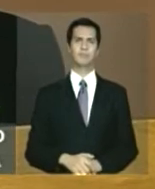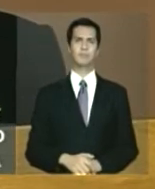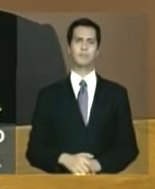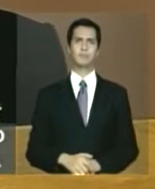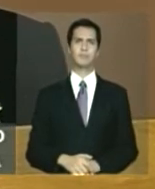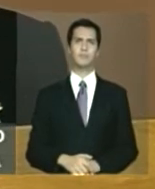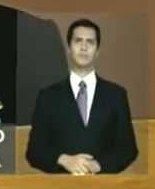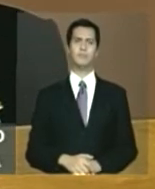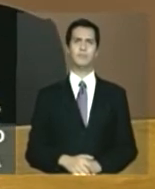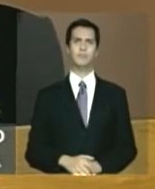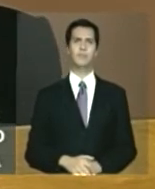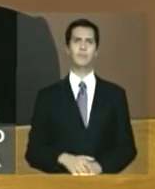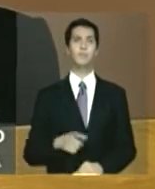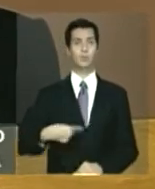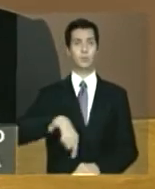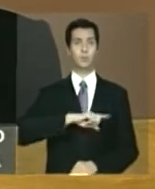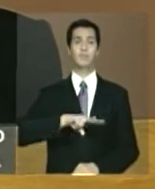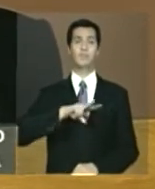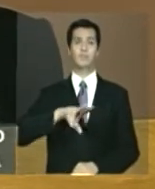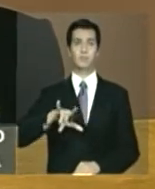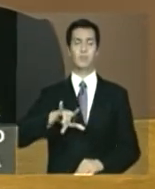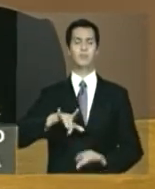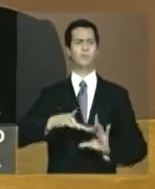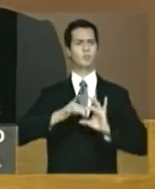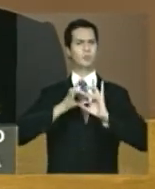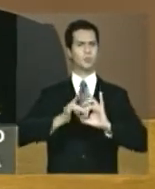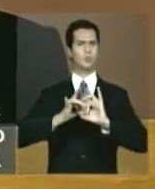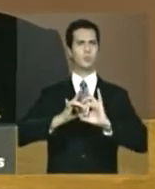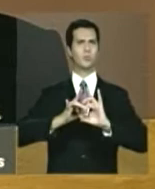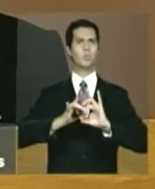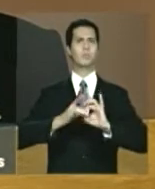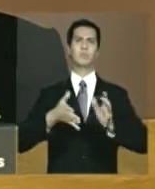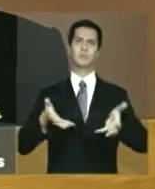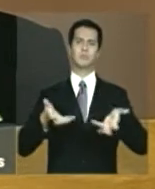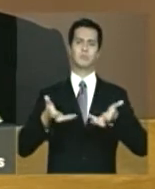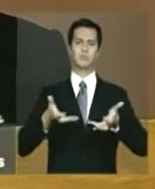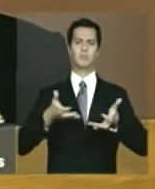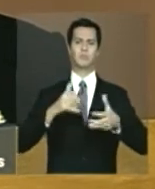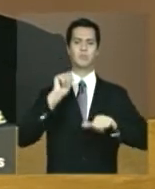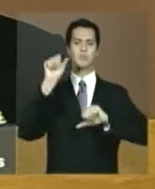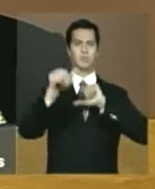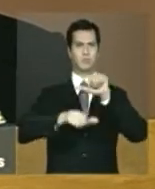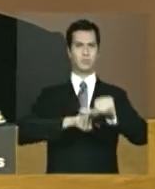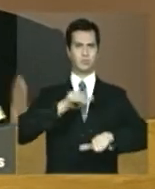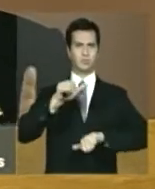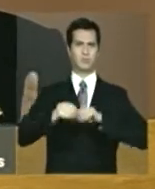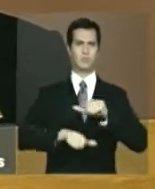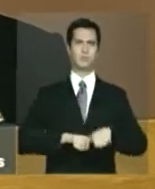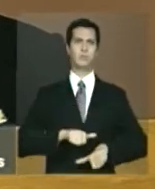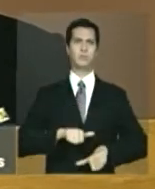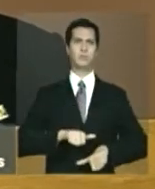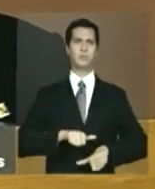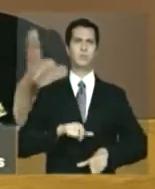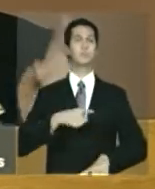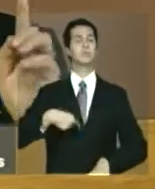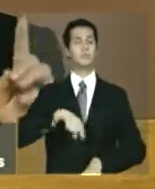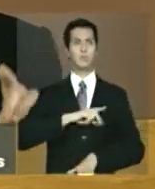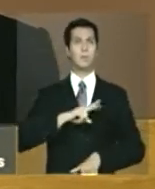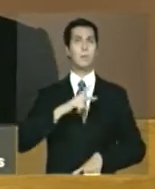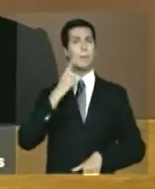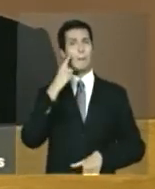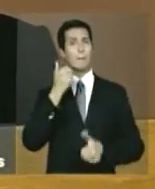vamos de mãos dadas buscar trans transformar não buscar